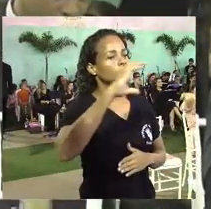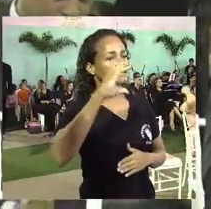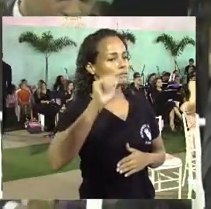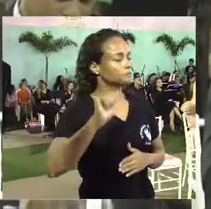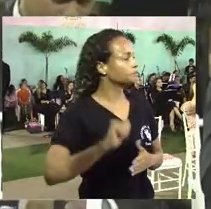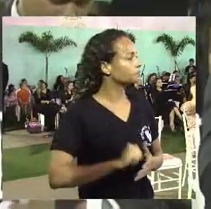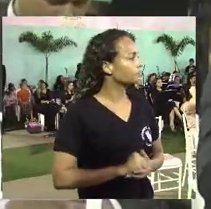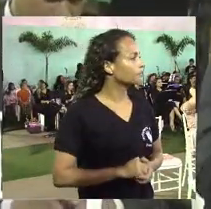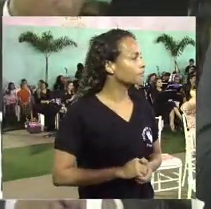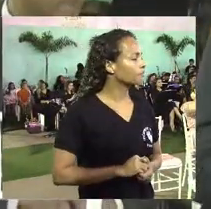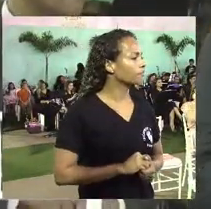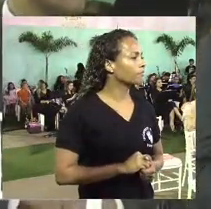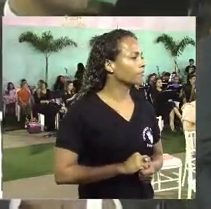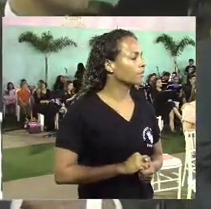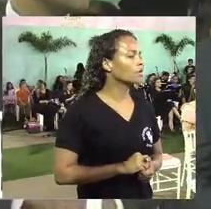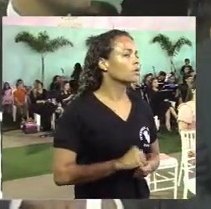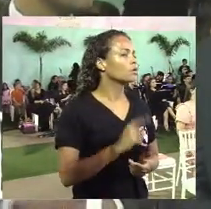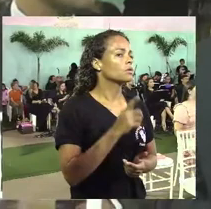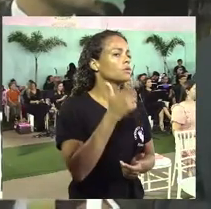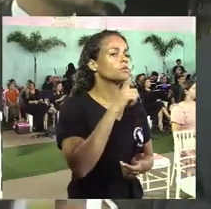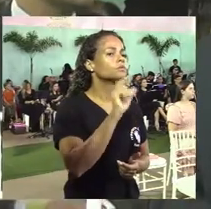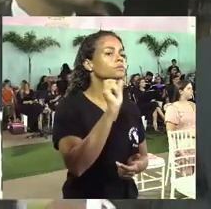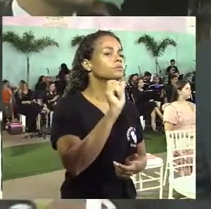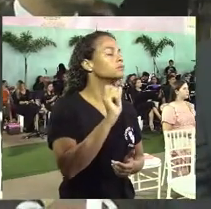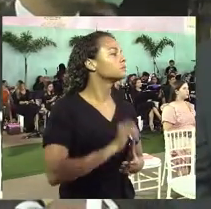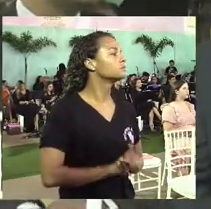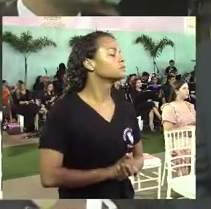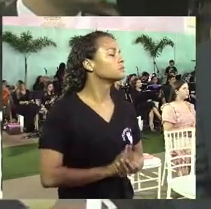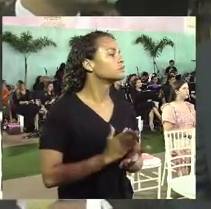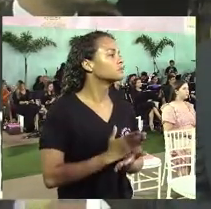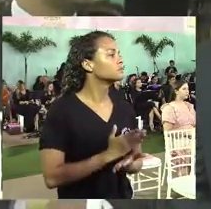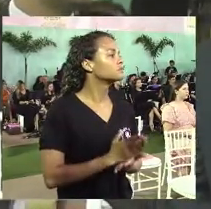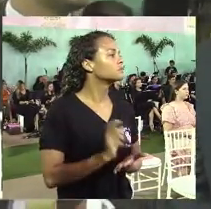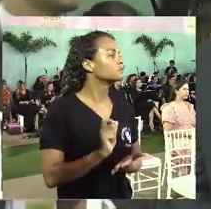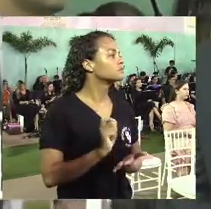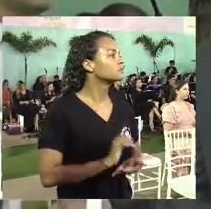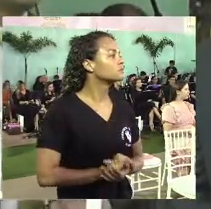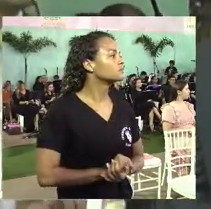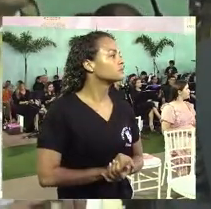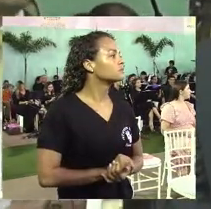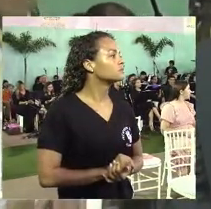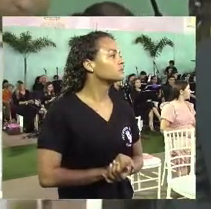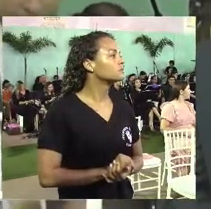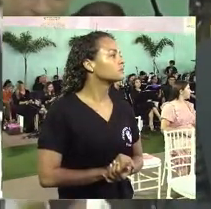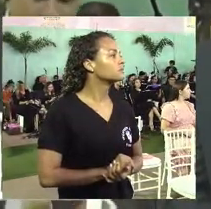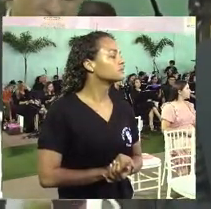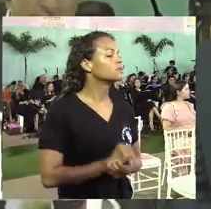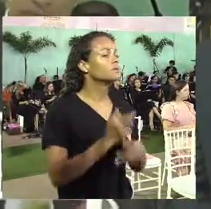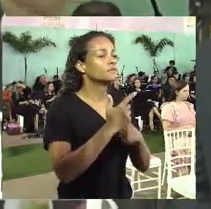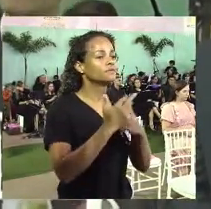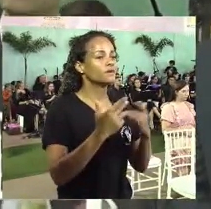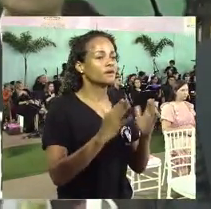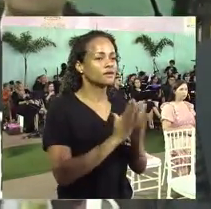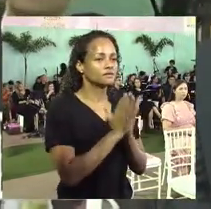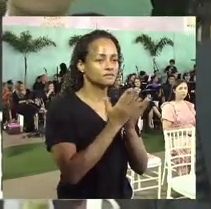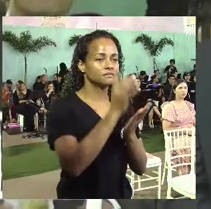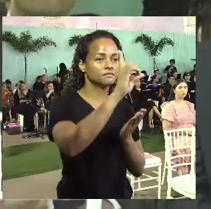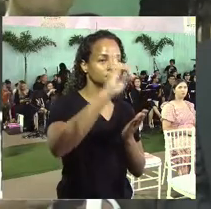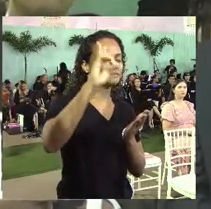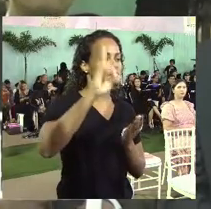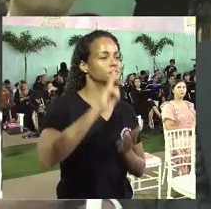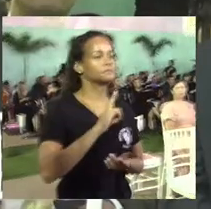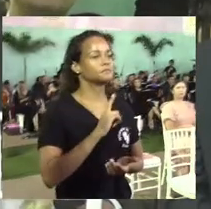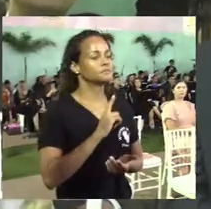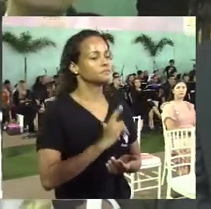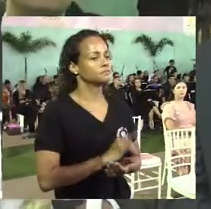para adquirir algumas não né para vitamina diversas bíblias e